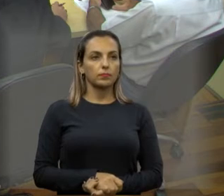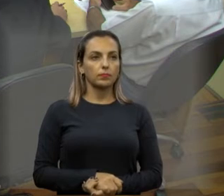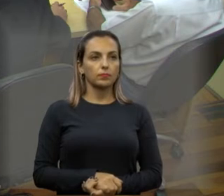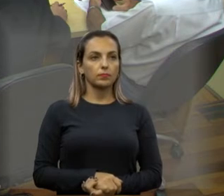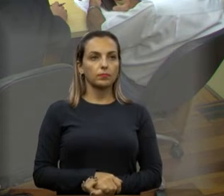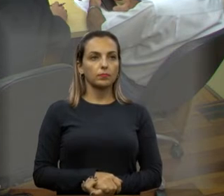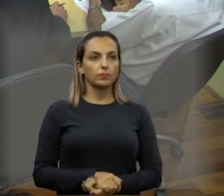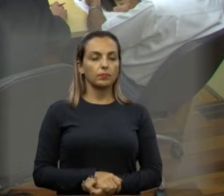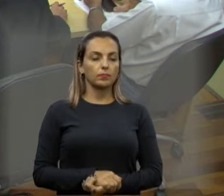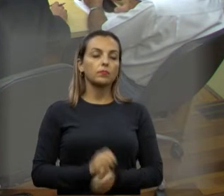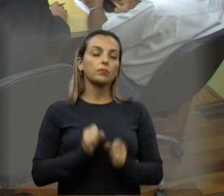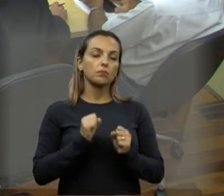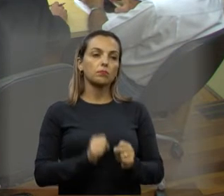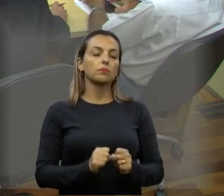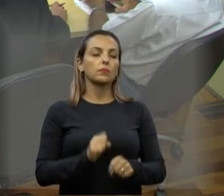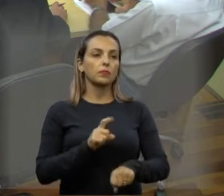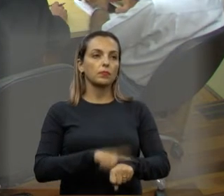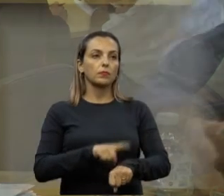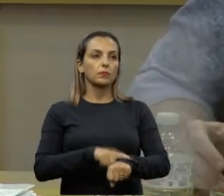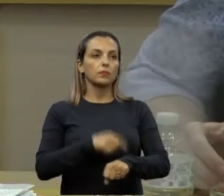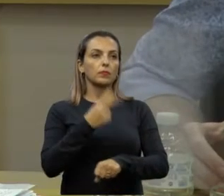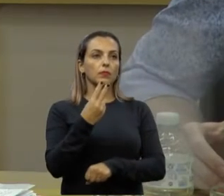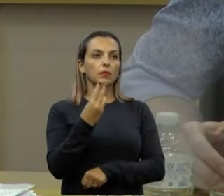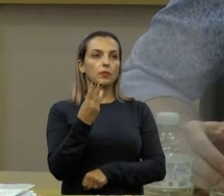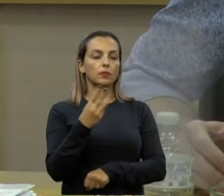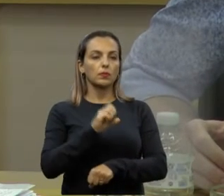Olha você tem 23 segundos